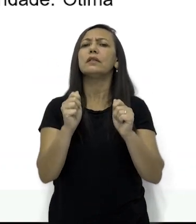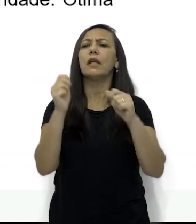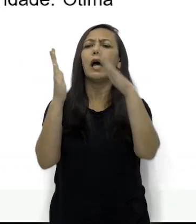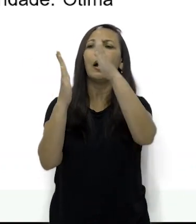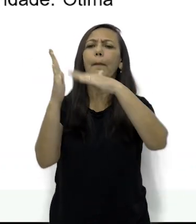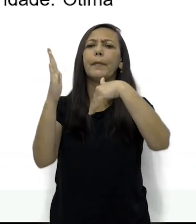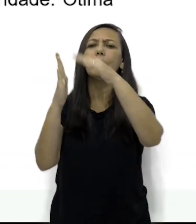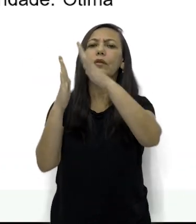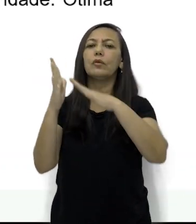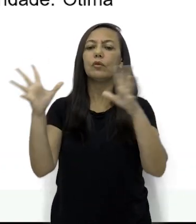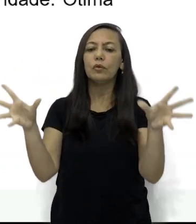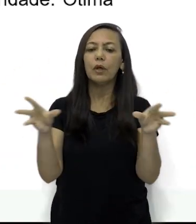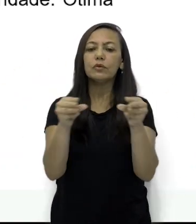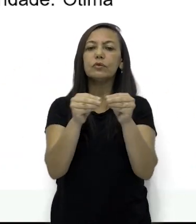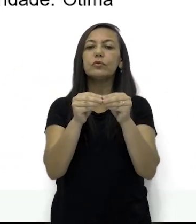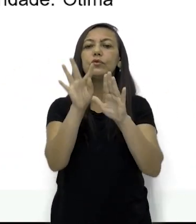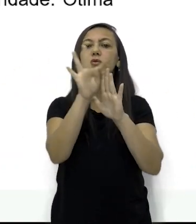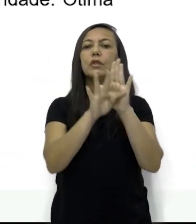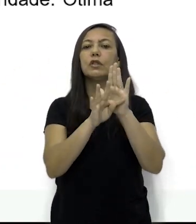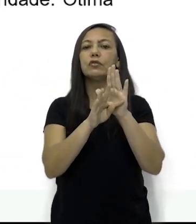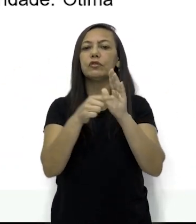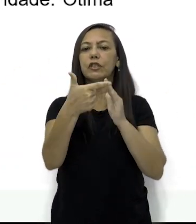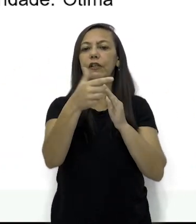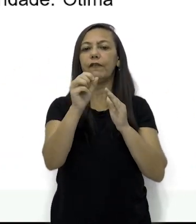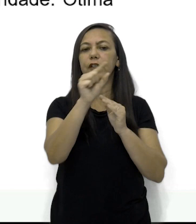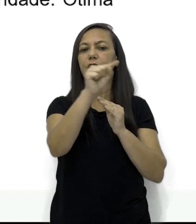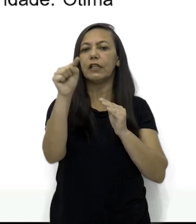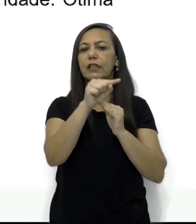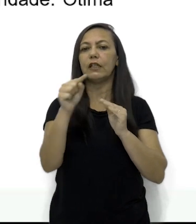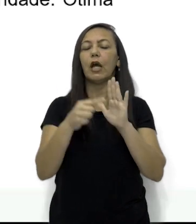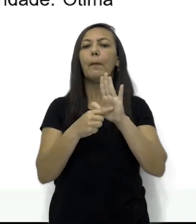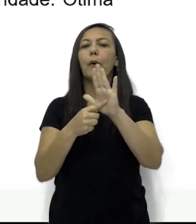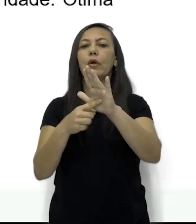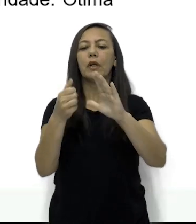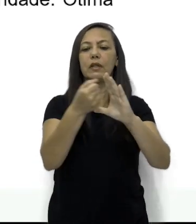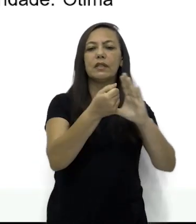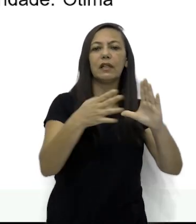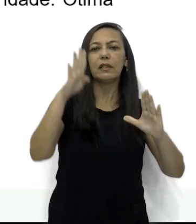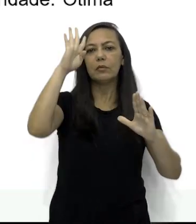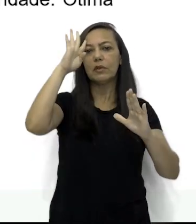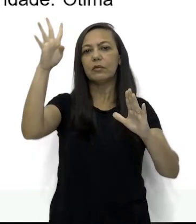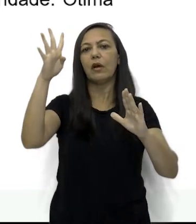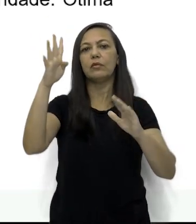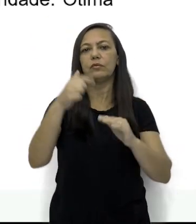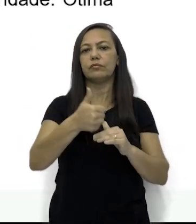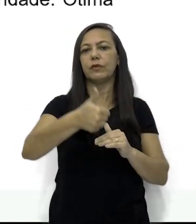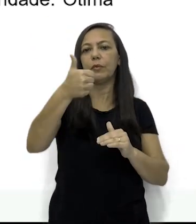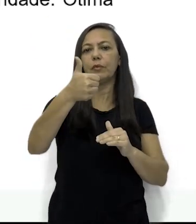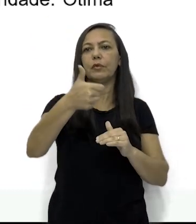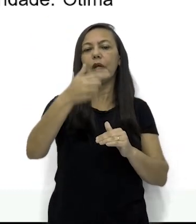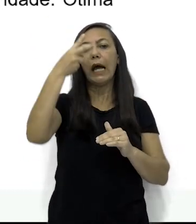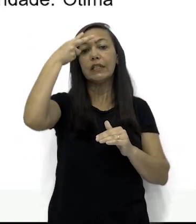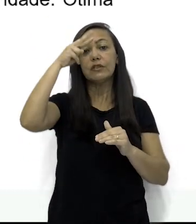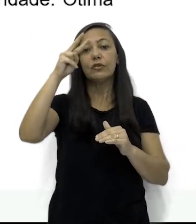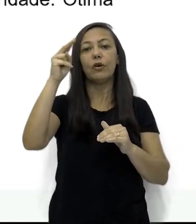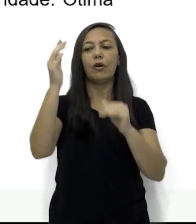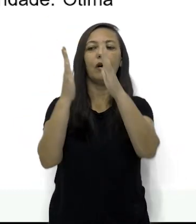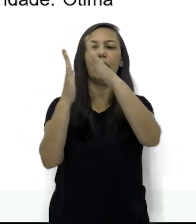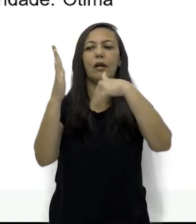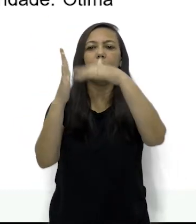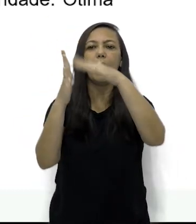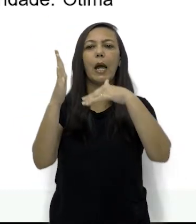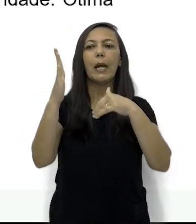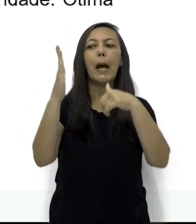faça um resumo, texto de até 20 linhas, apresentando as principais características dos dois tópicos, história da